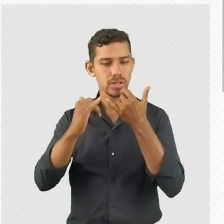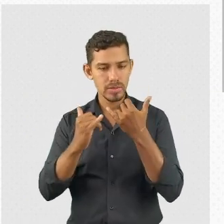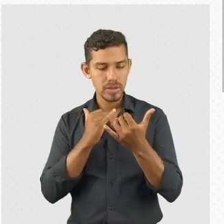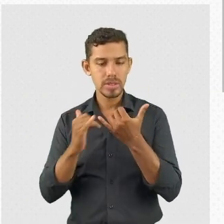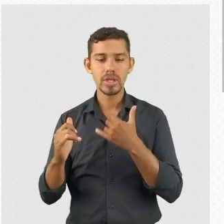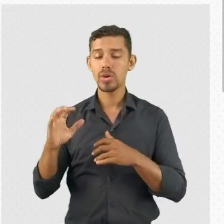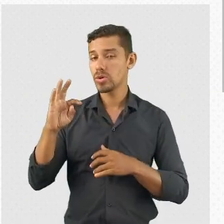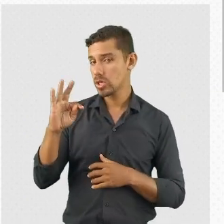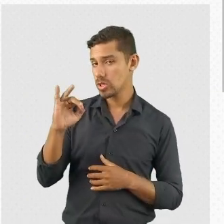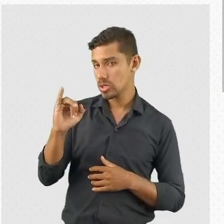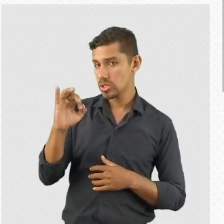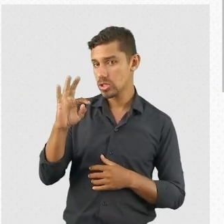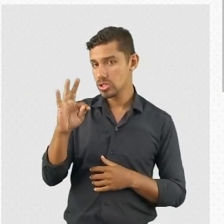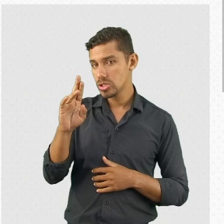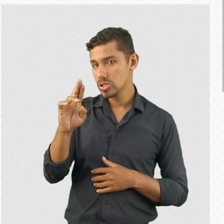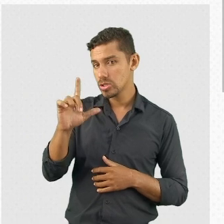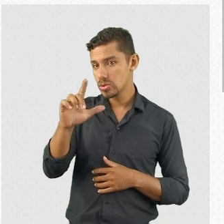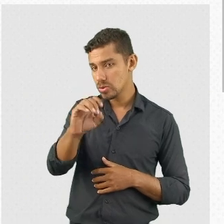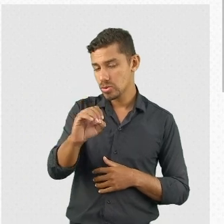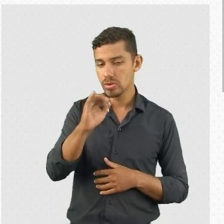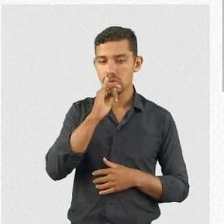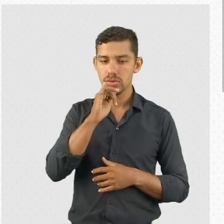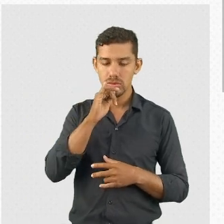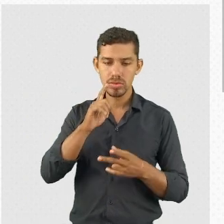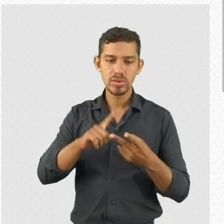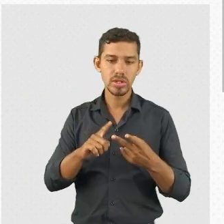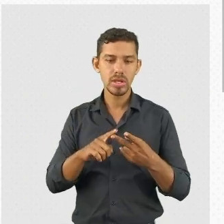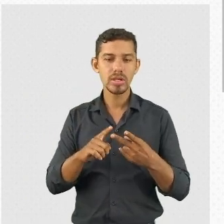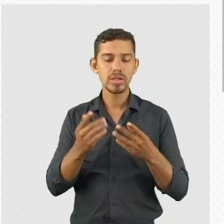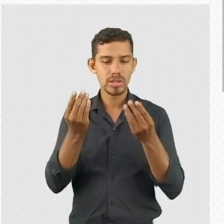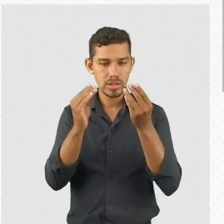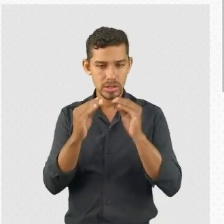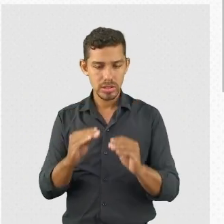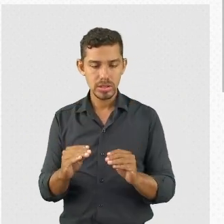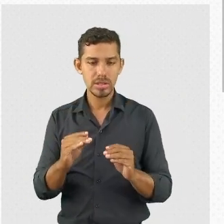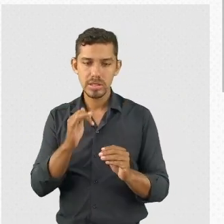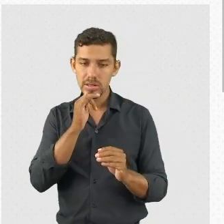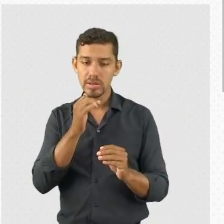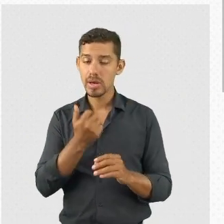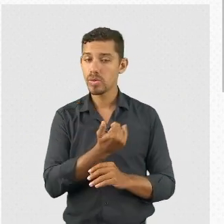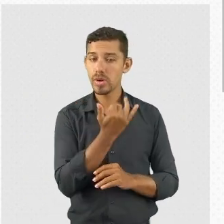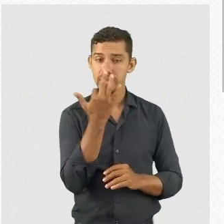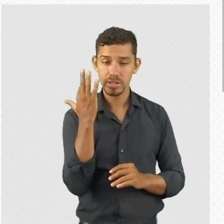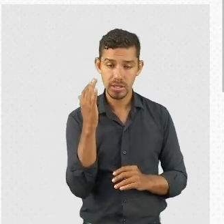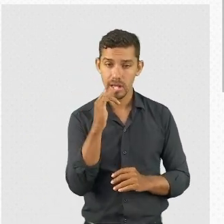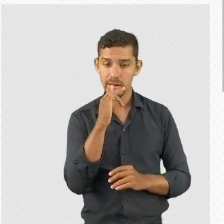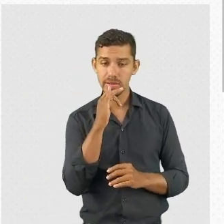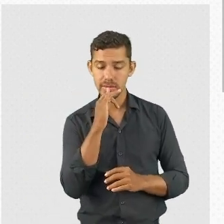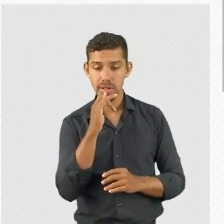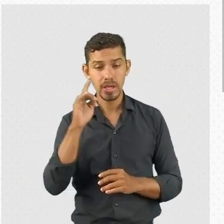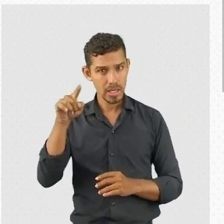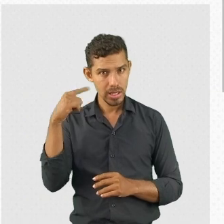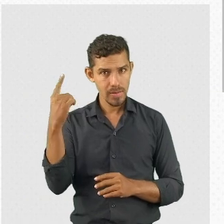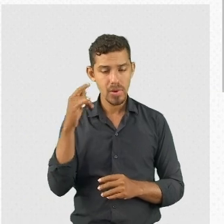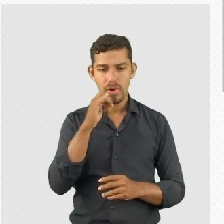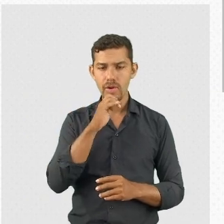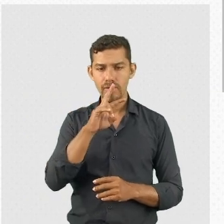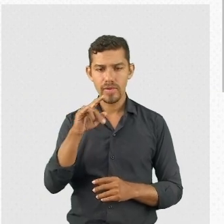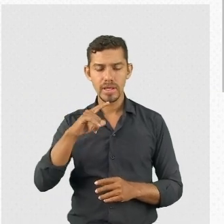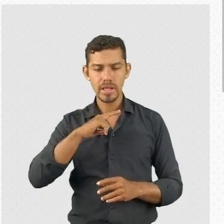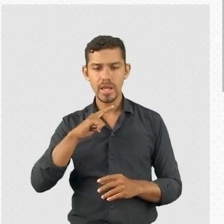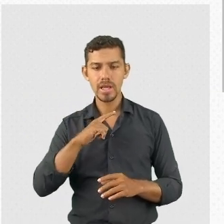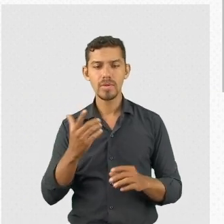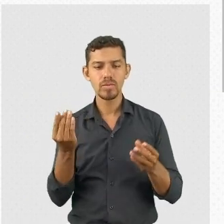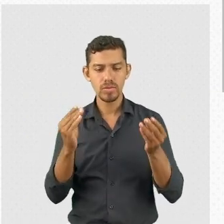título, você tem os ingredientes, esses ingredientes vêm associados a quantidades e depois você vai ter um